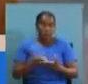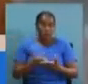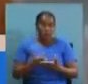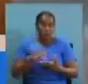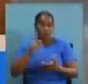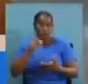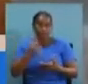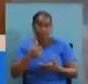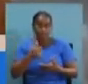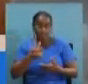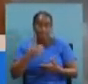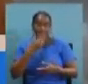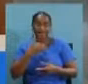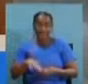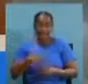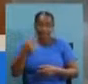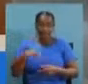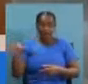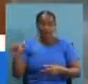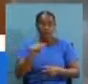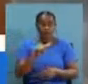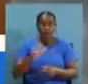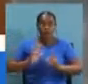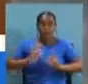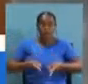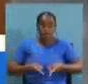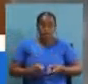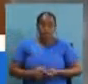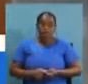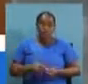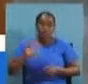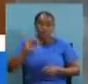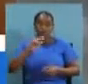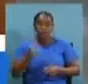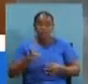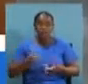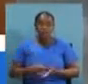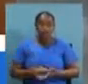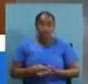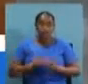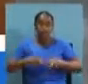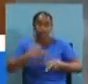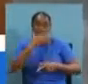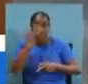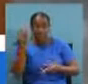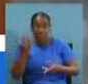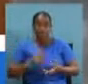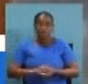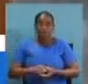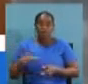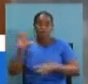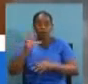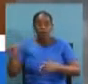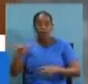na sala. No Tebá tem voos a partir de São Vicente, que está a sair pela manhã. O Tebá dá conexão aos voos para a